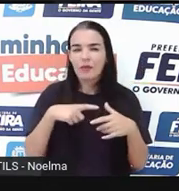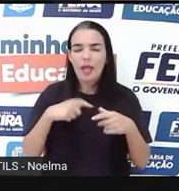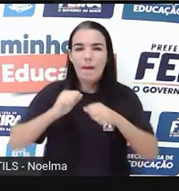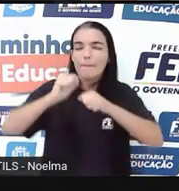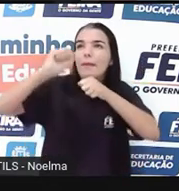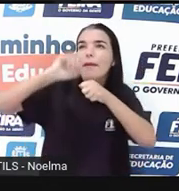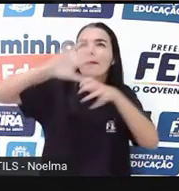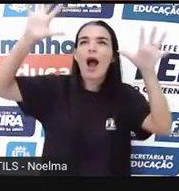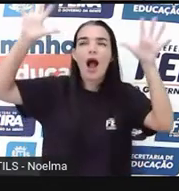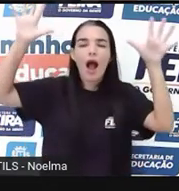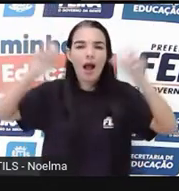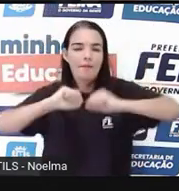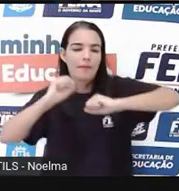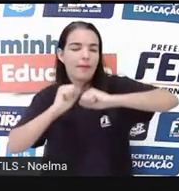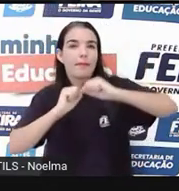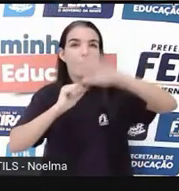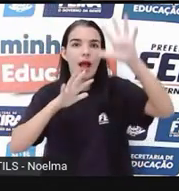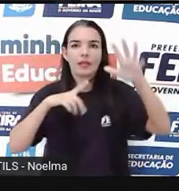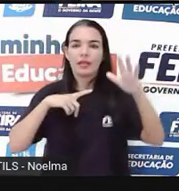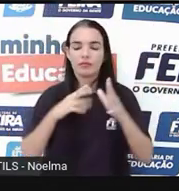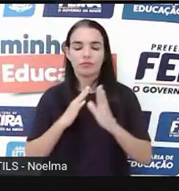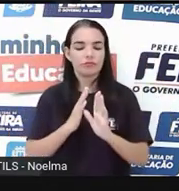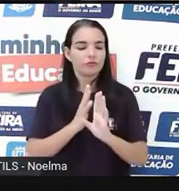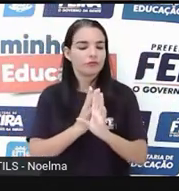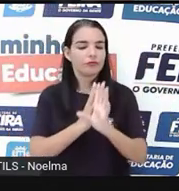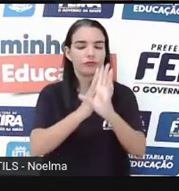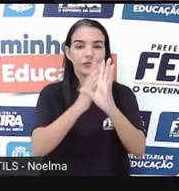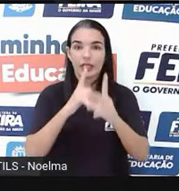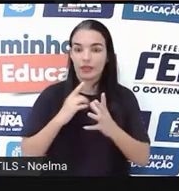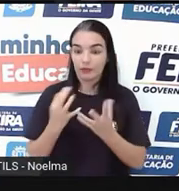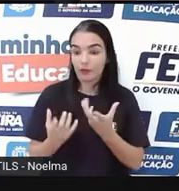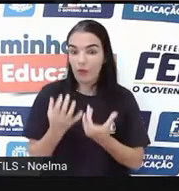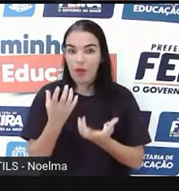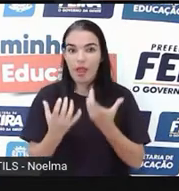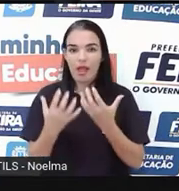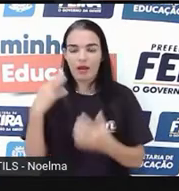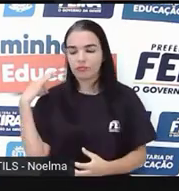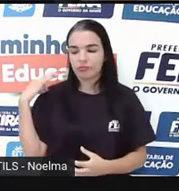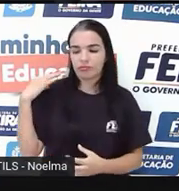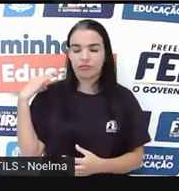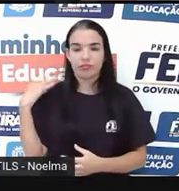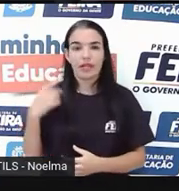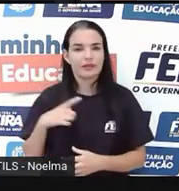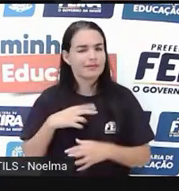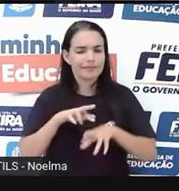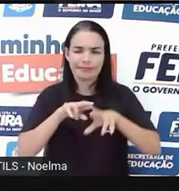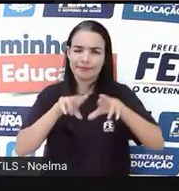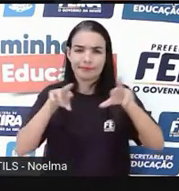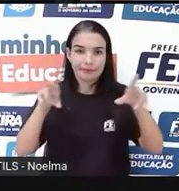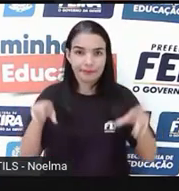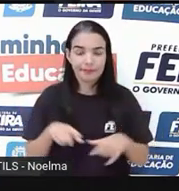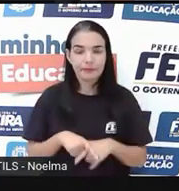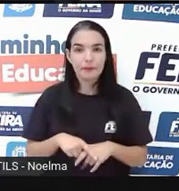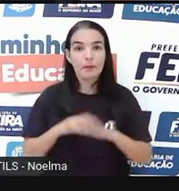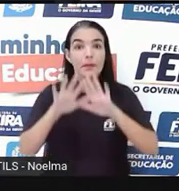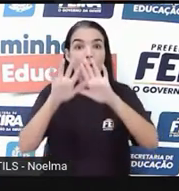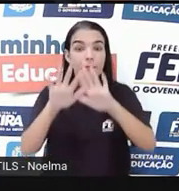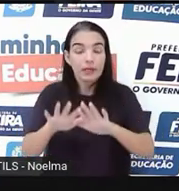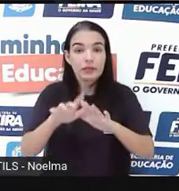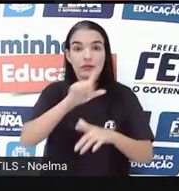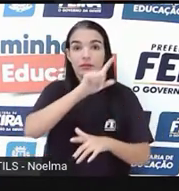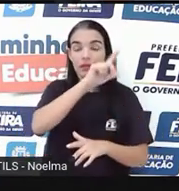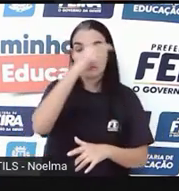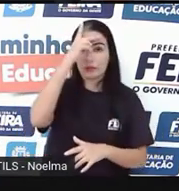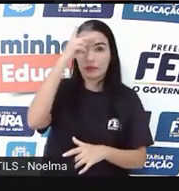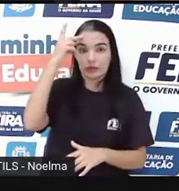de artifício, há muitos desfiles, fogueiras, etc. Mas os ingleses,